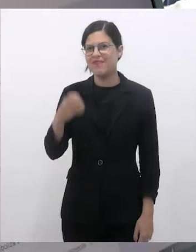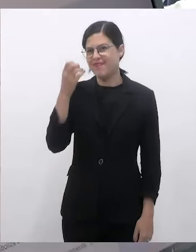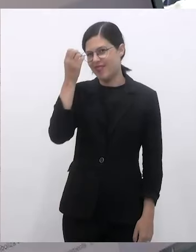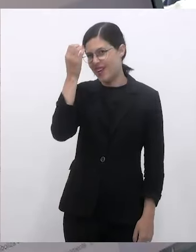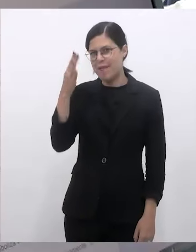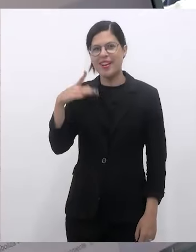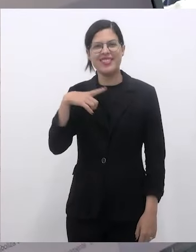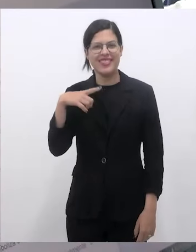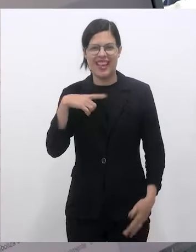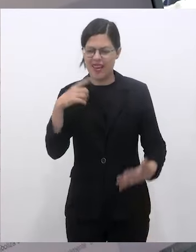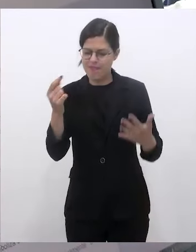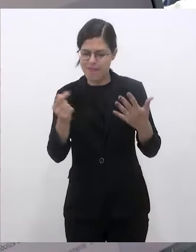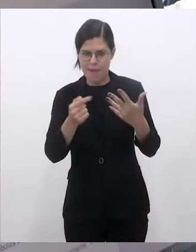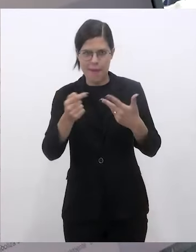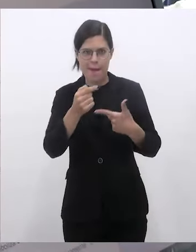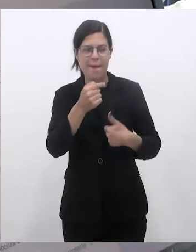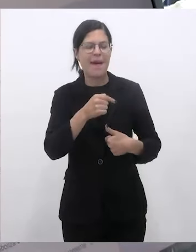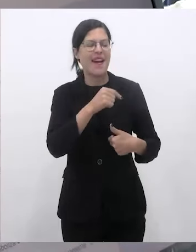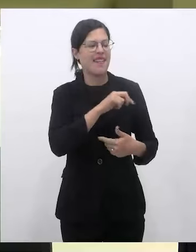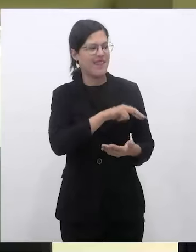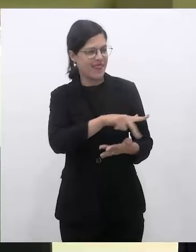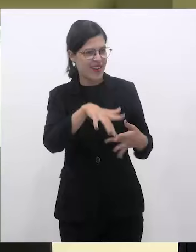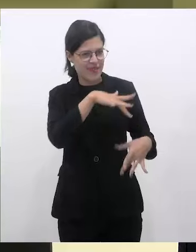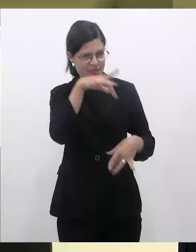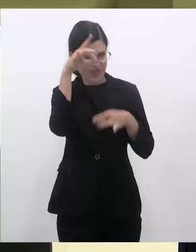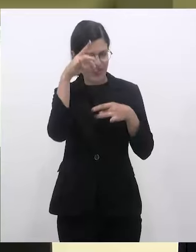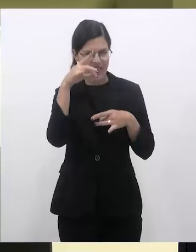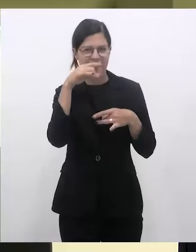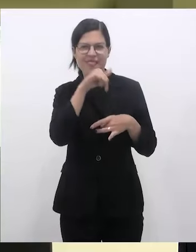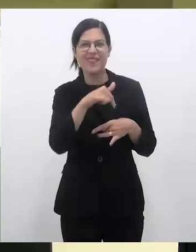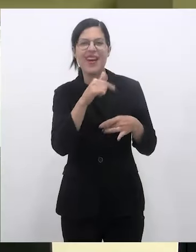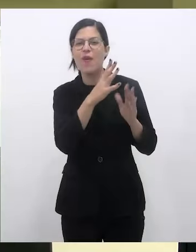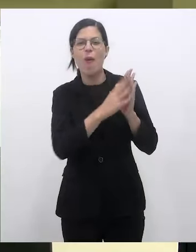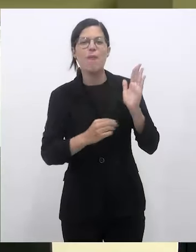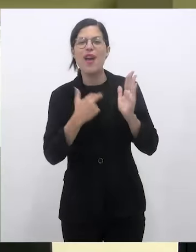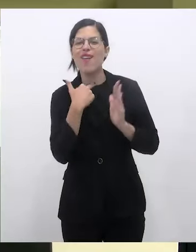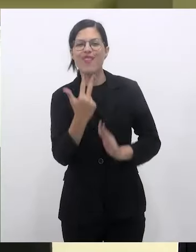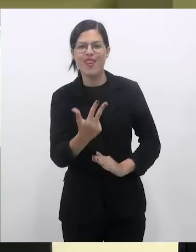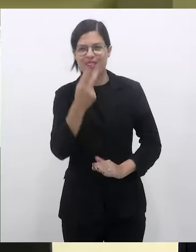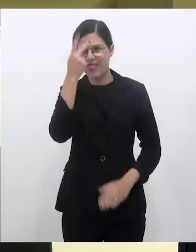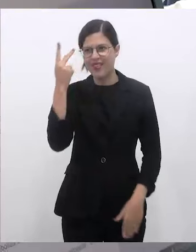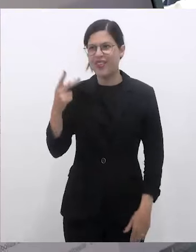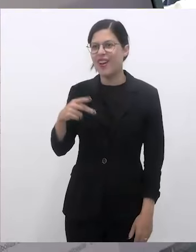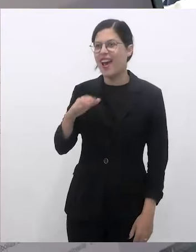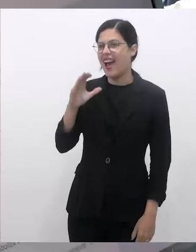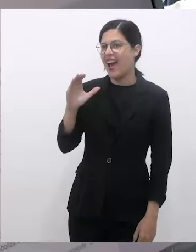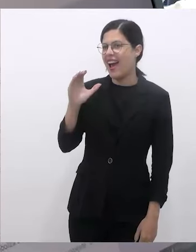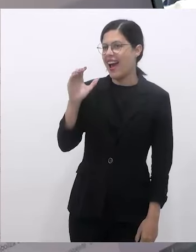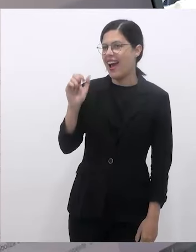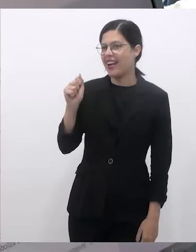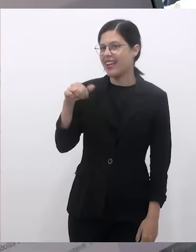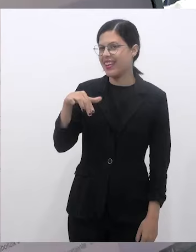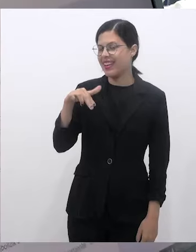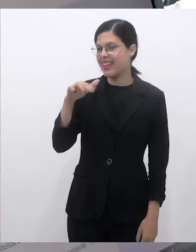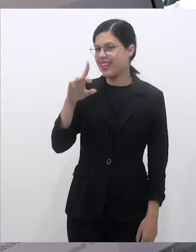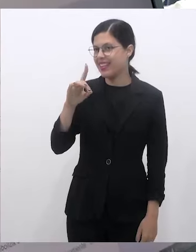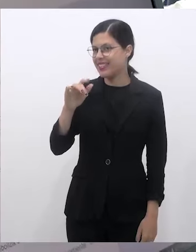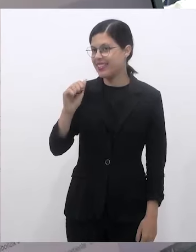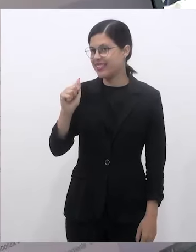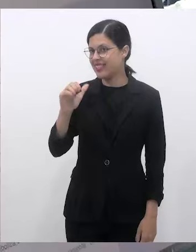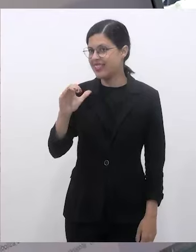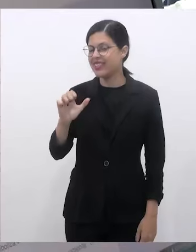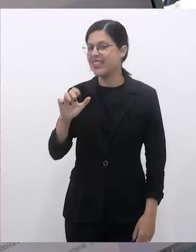Agora eu não tô lembrando, mas é tanta coisa. São tantos personagens, né? Faz a voz de alguém pra gente aí. E tem, a Candace, ela é meio... Vou fazer